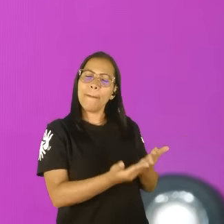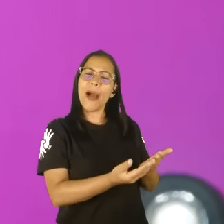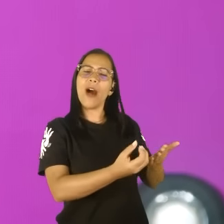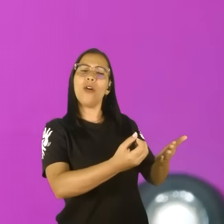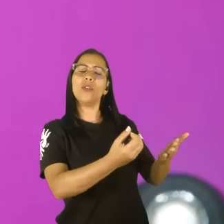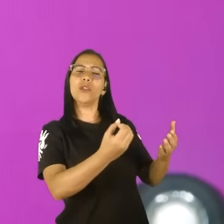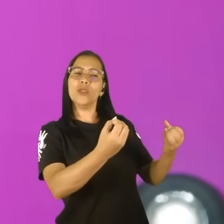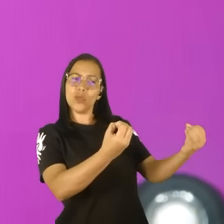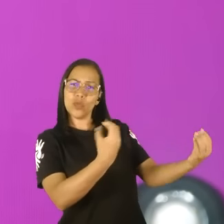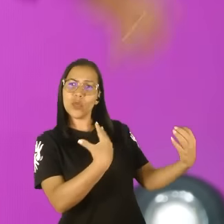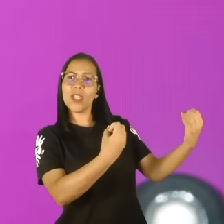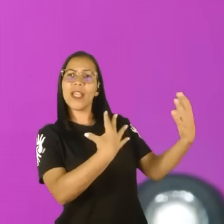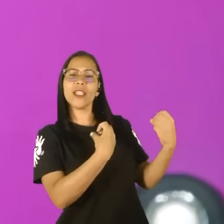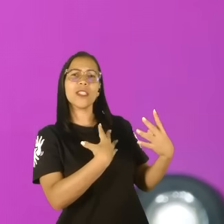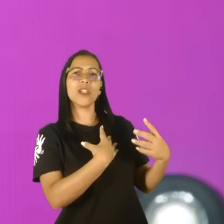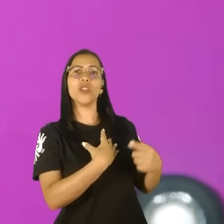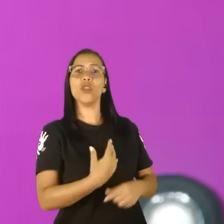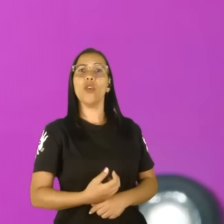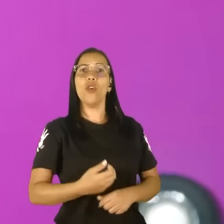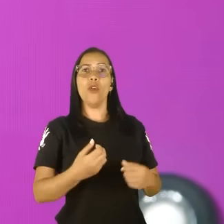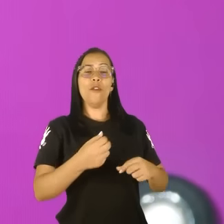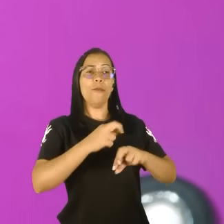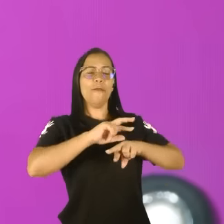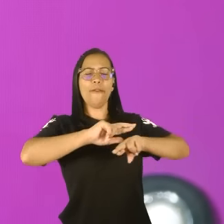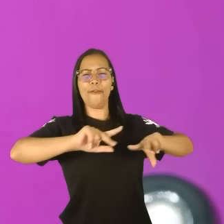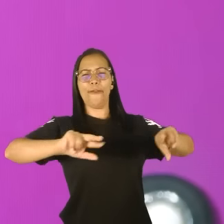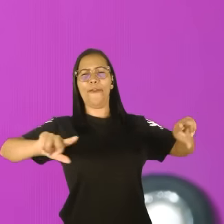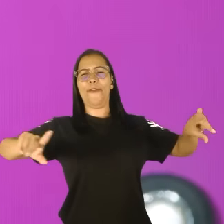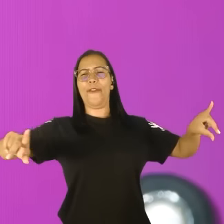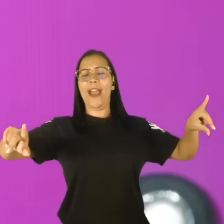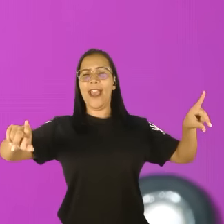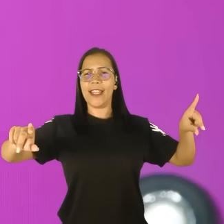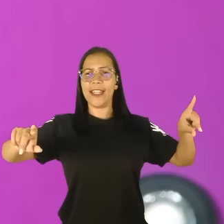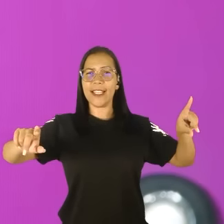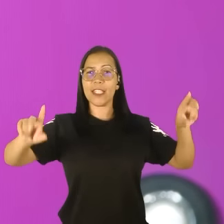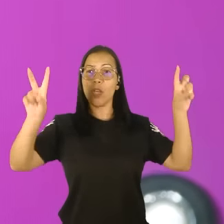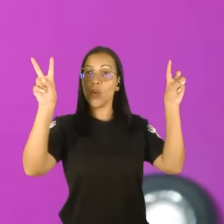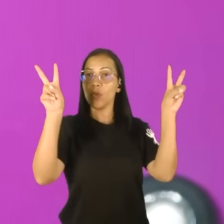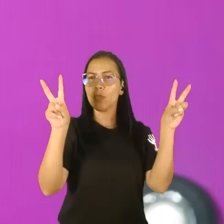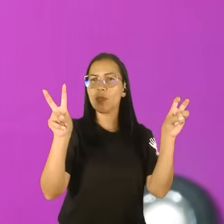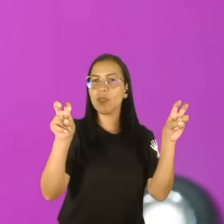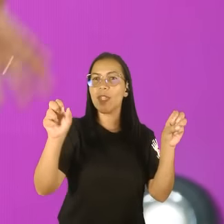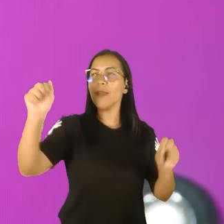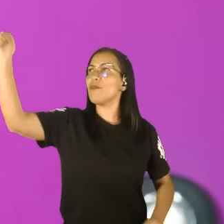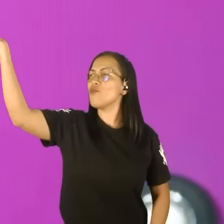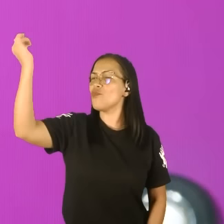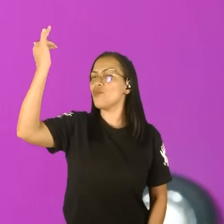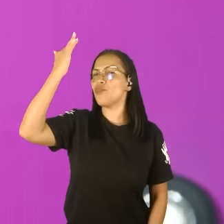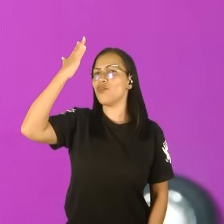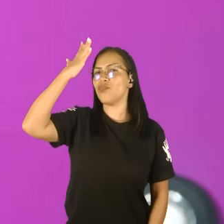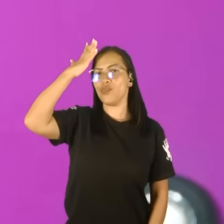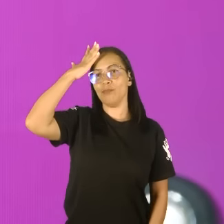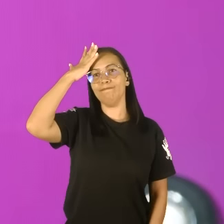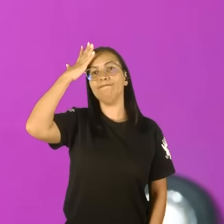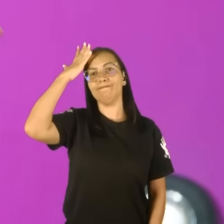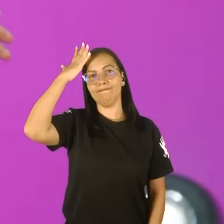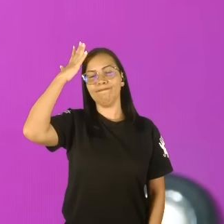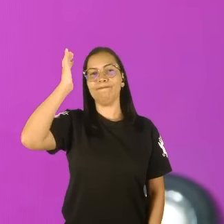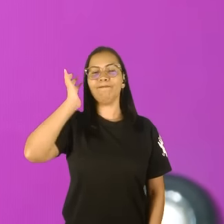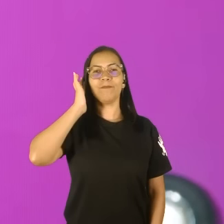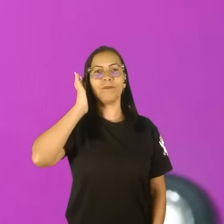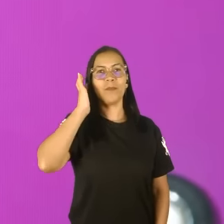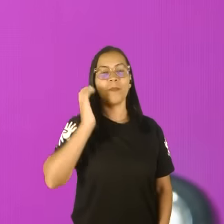tira Timóteo, tira Tito. A gente não vai entender nada sobre o que é a graça. Vamos achar que o pecado nos condena. Mas